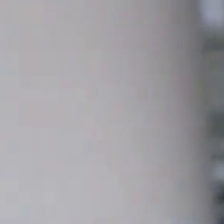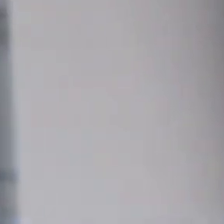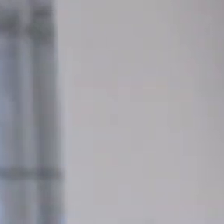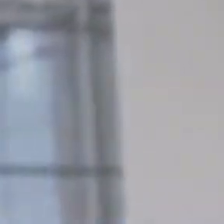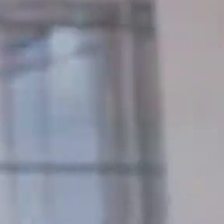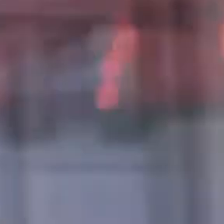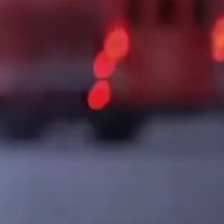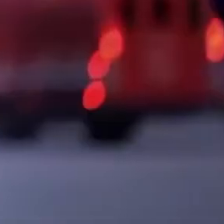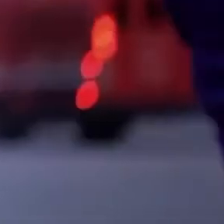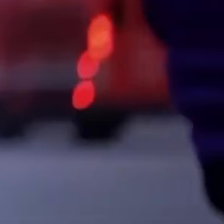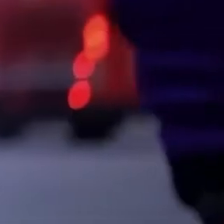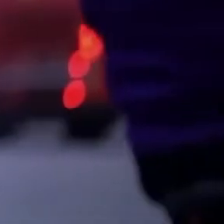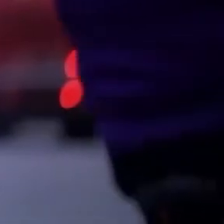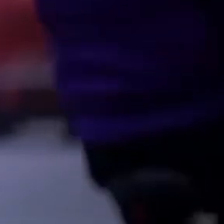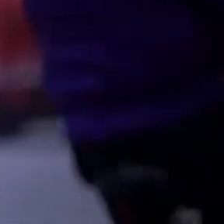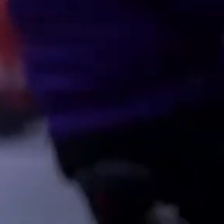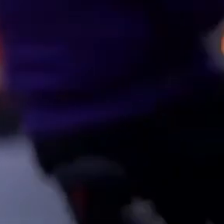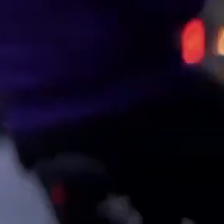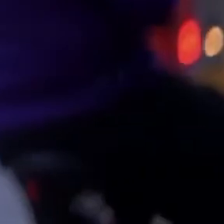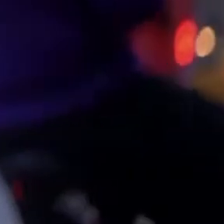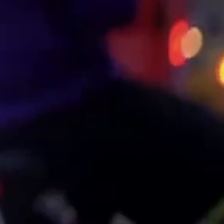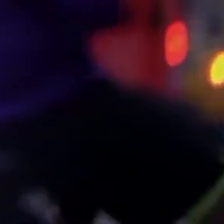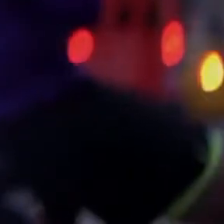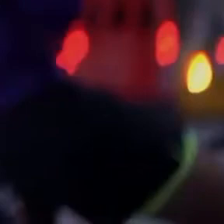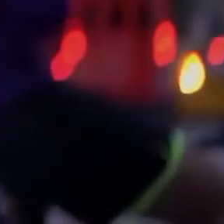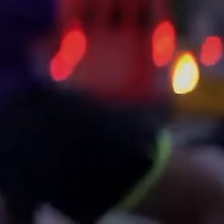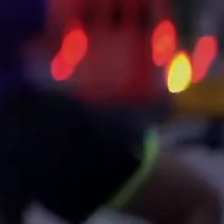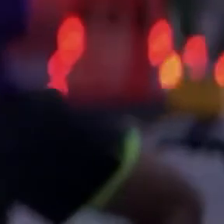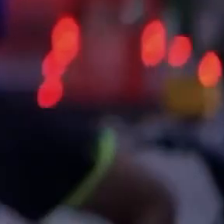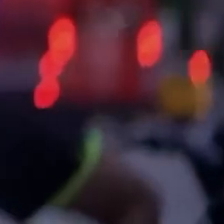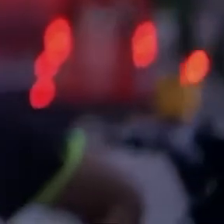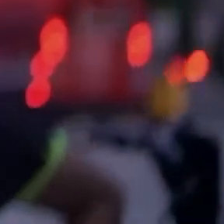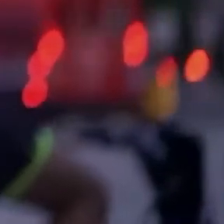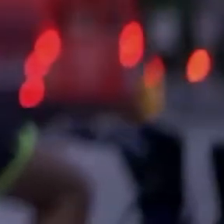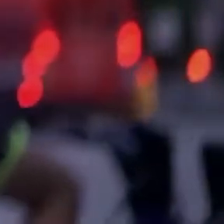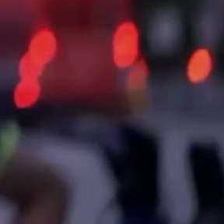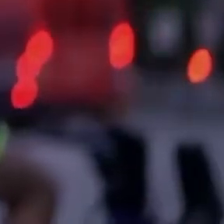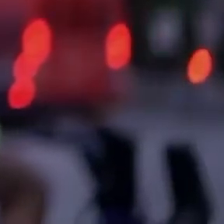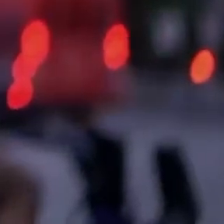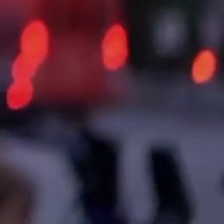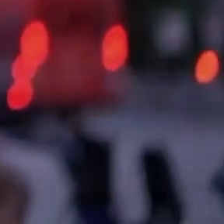e aí e